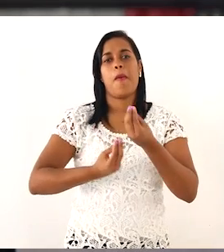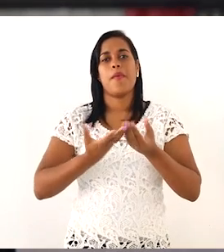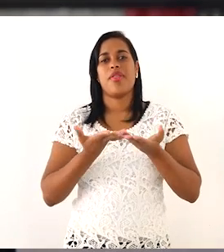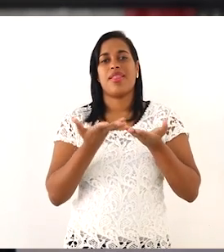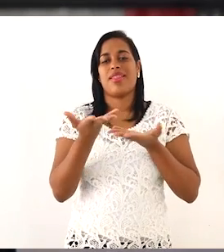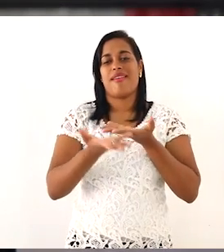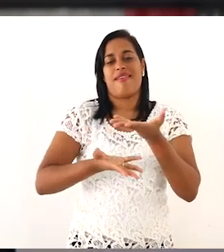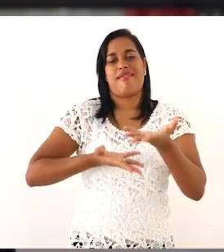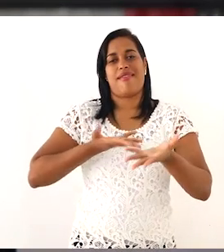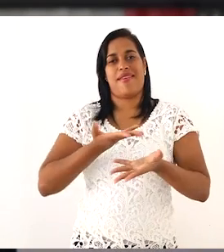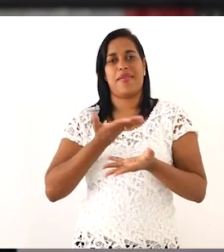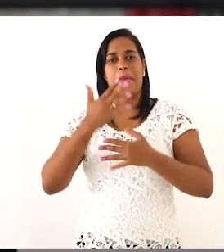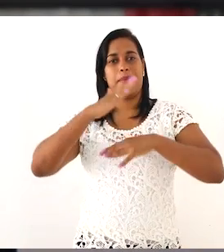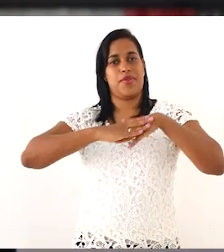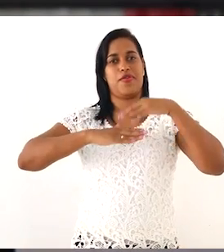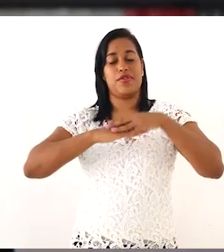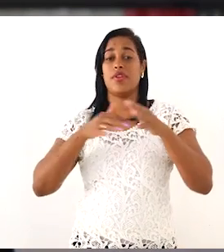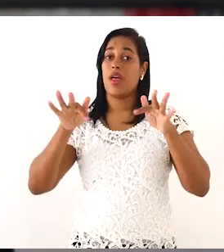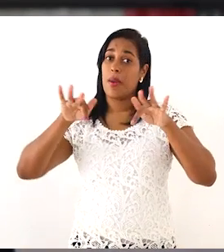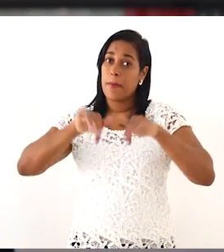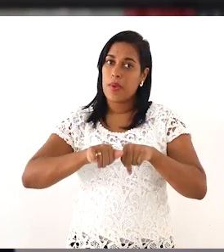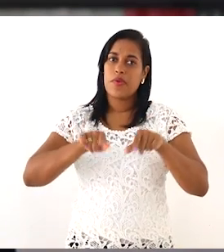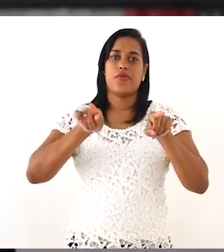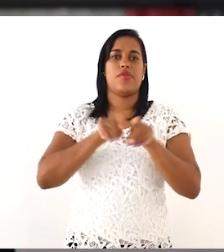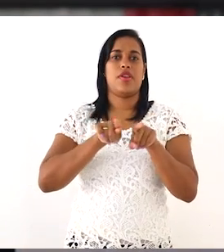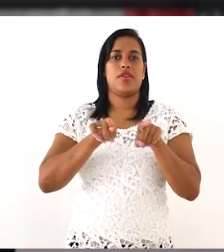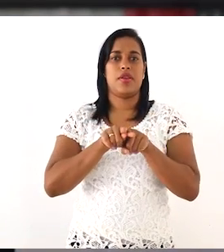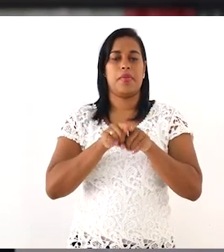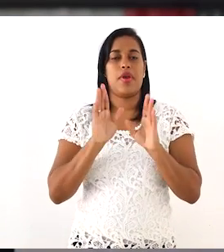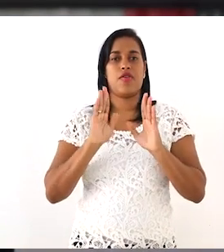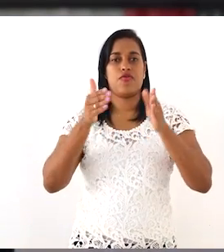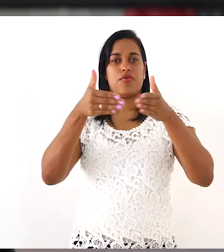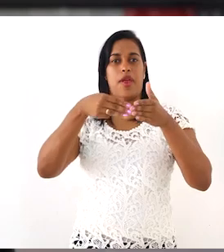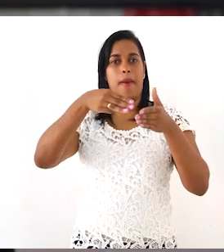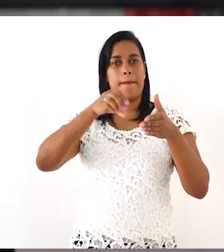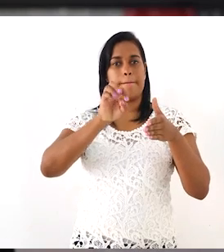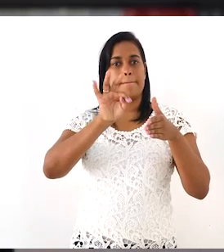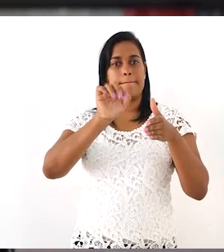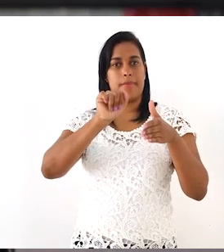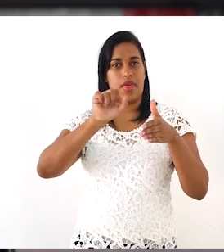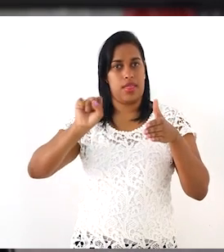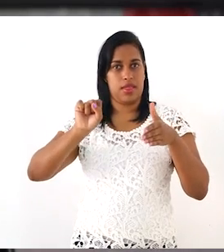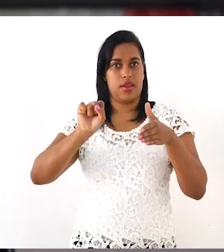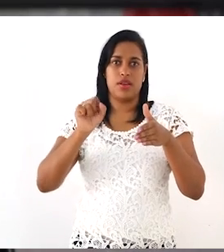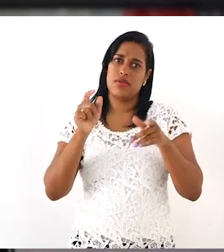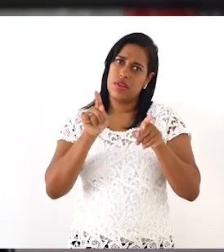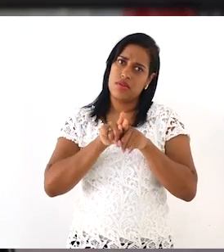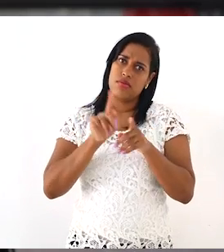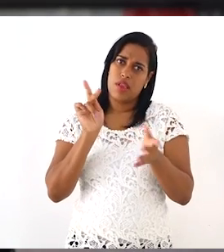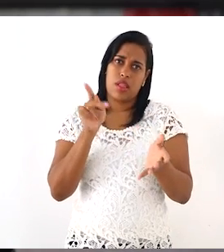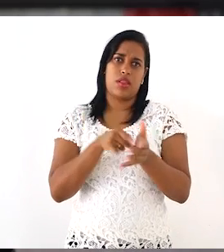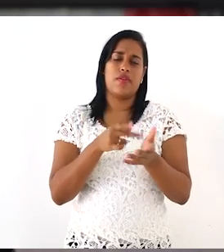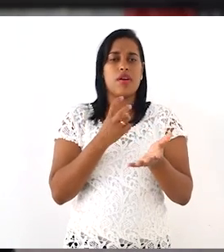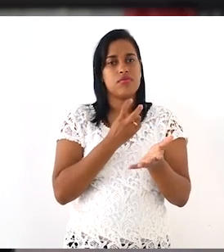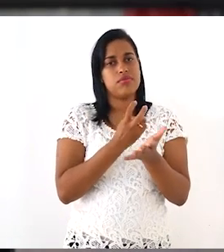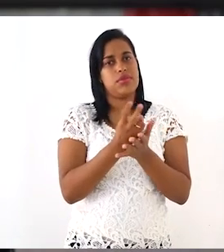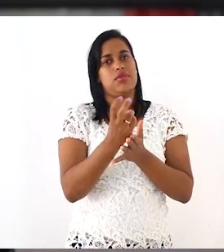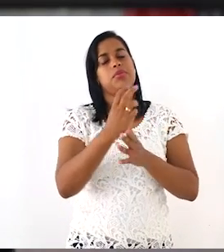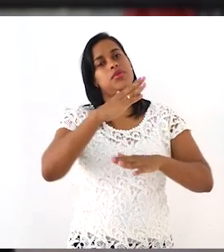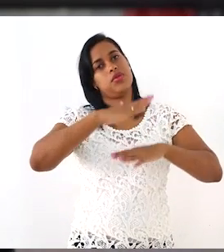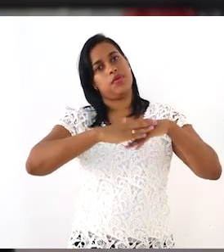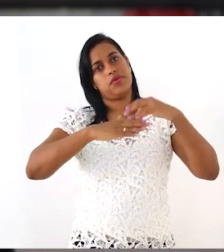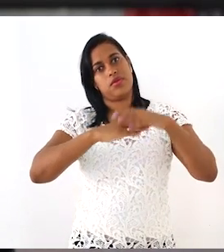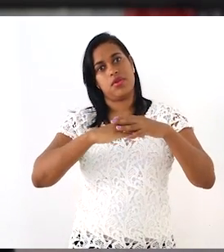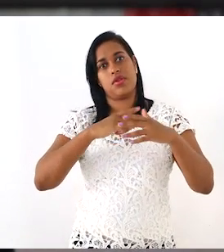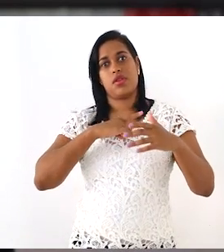funcionário. E, por fim, ele atendeu às metas da empresa, que era, de fato, demitir o funcionário